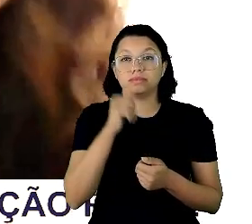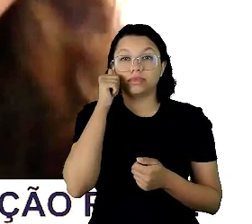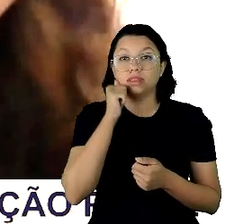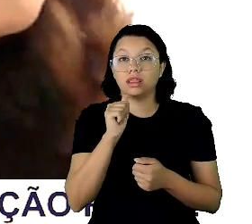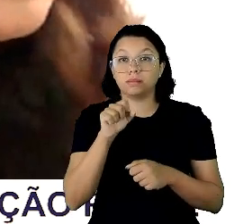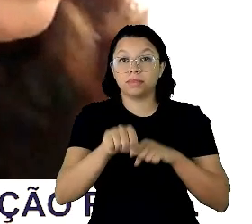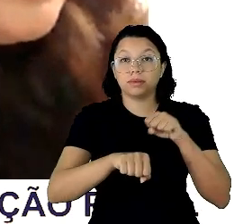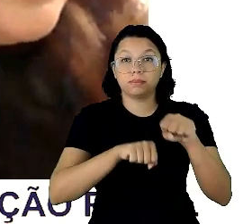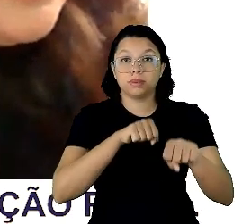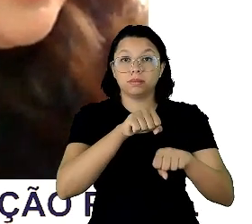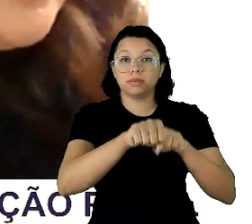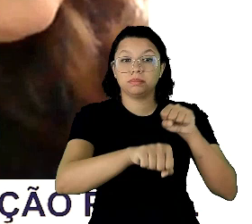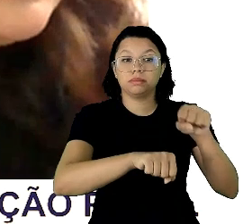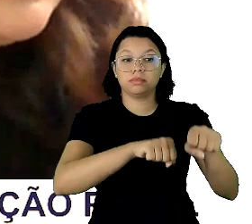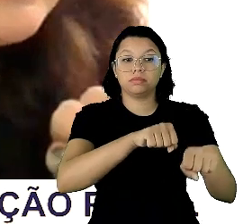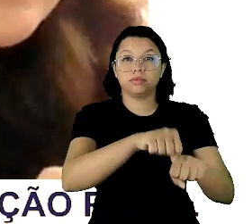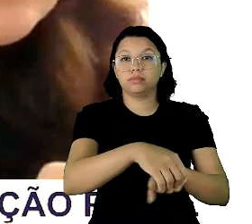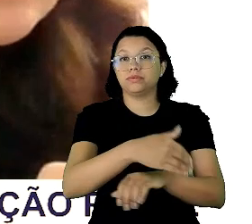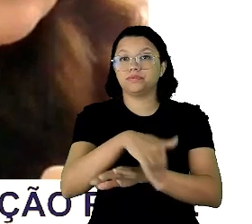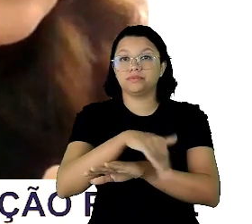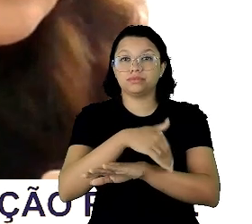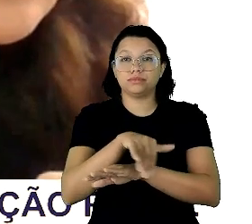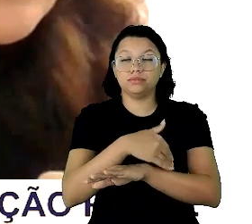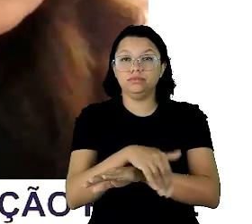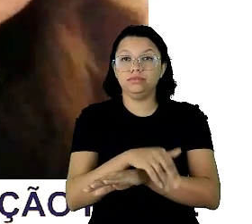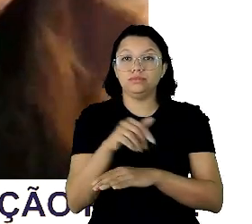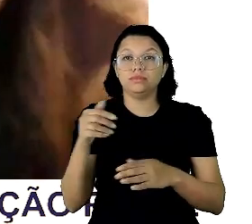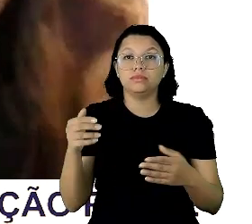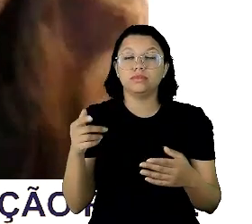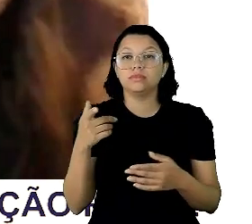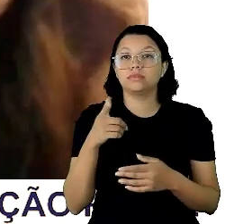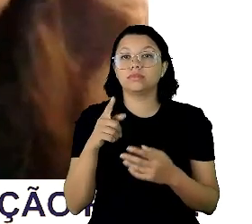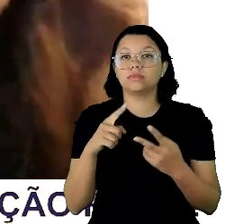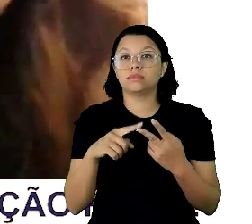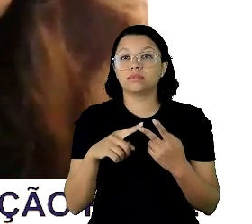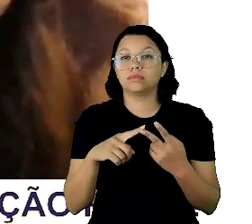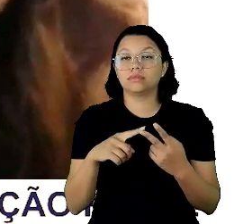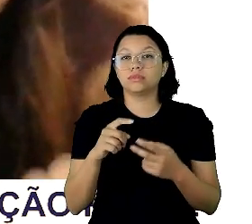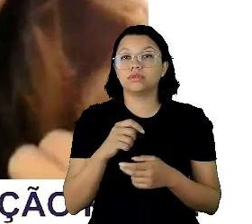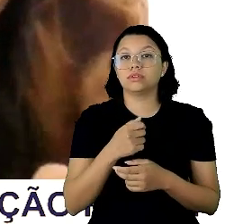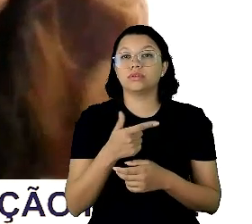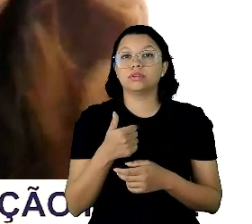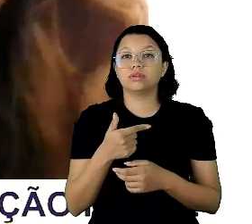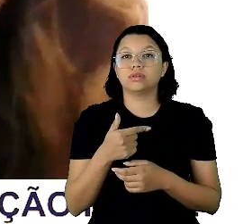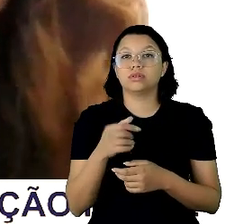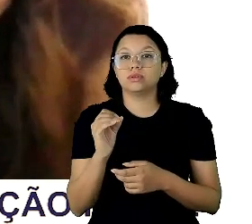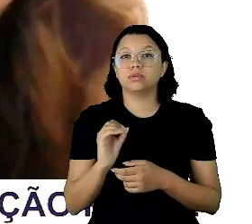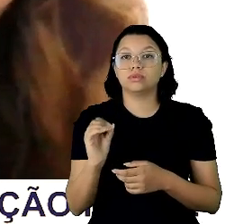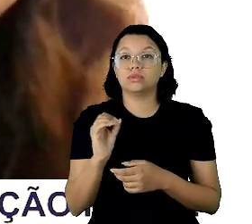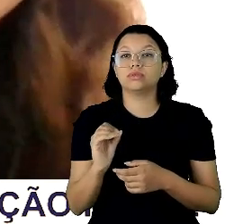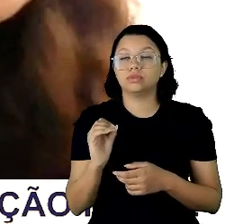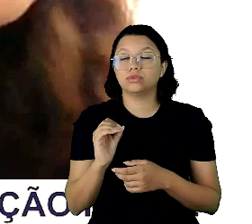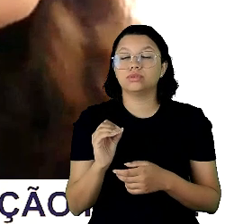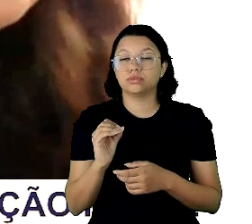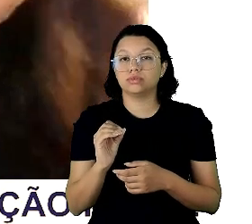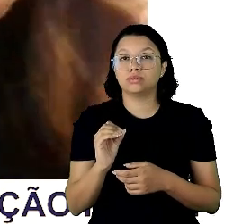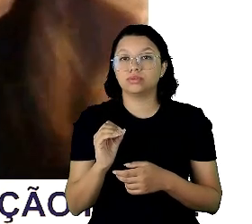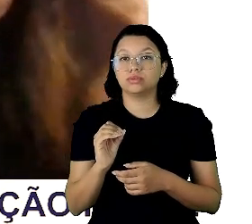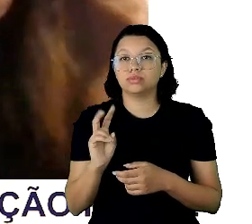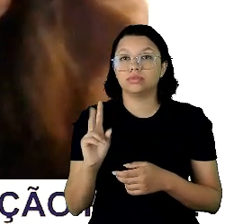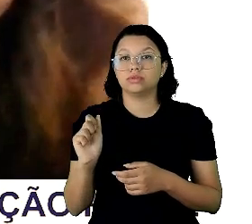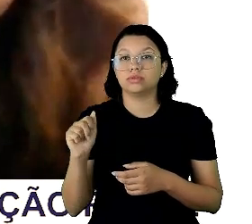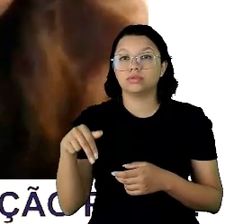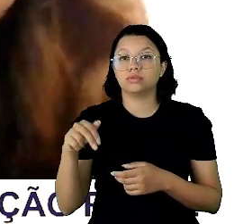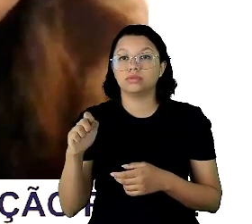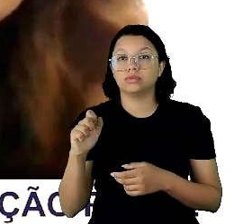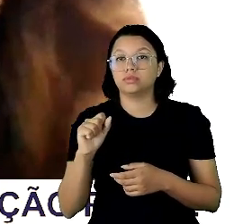rua. A Vanessa, dia 12 de outubro, ou seja, há 6 dias, há menos de uma semana, ela estava lá